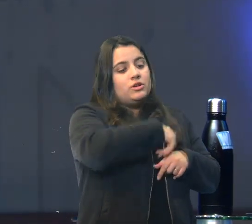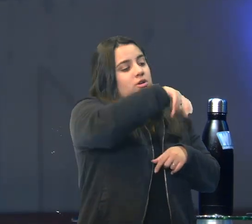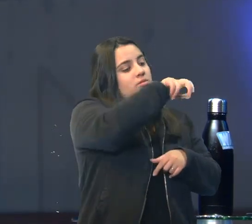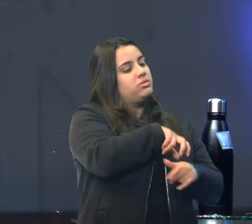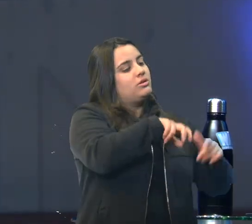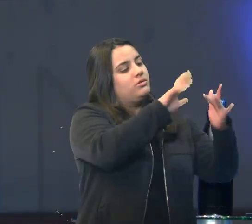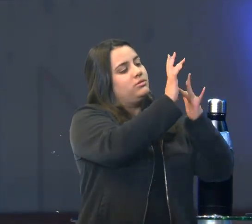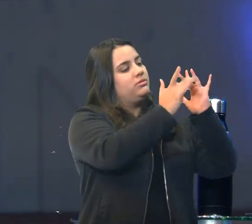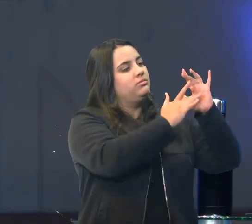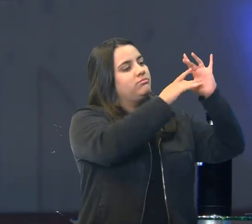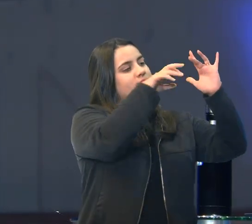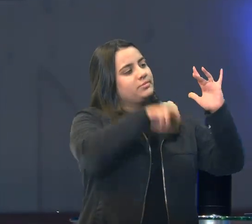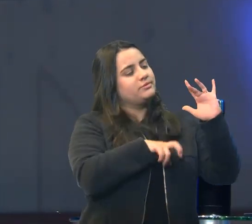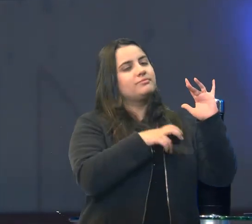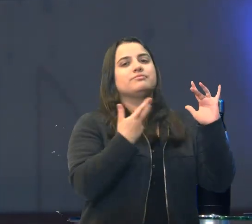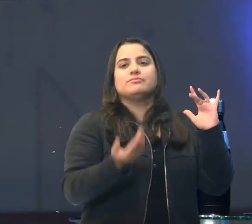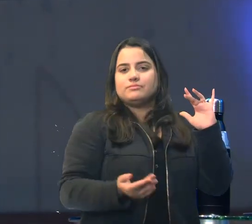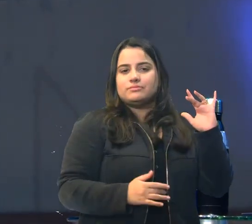para ouvir.